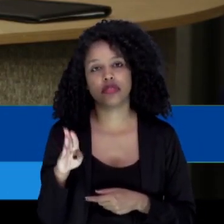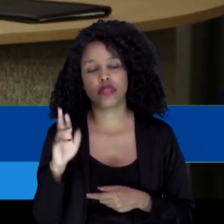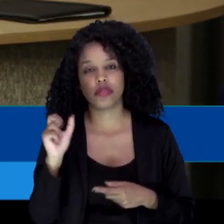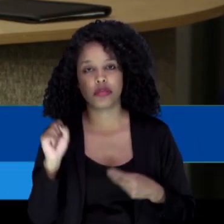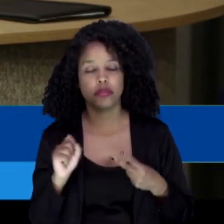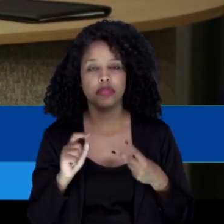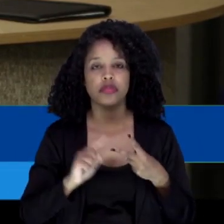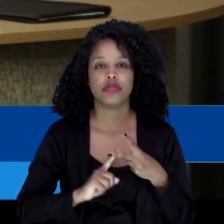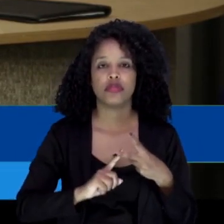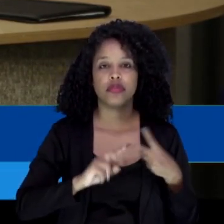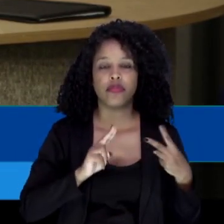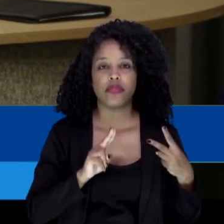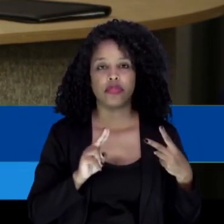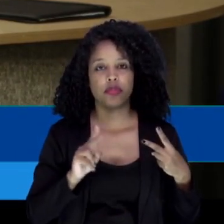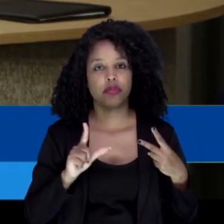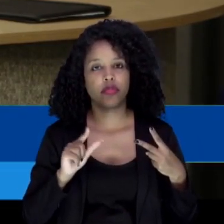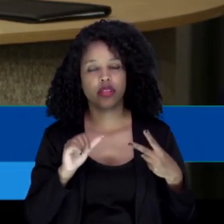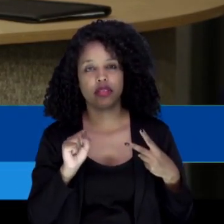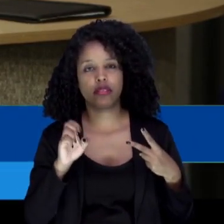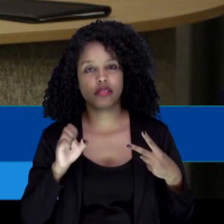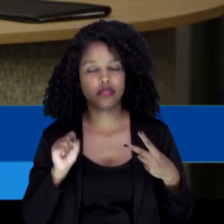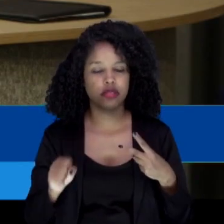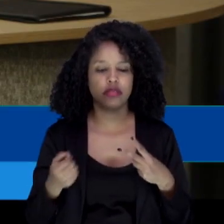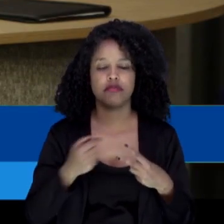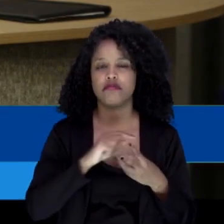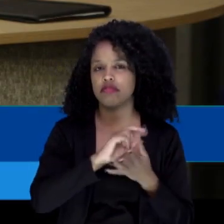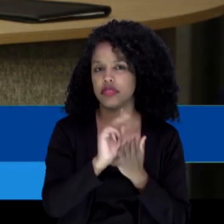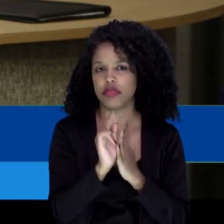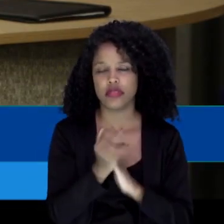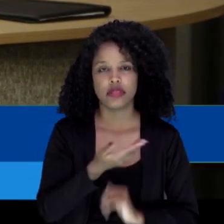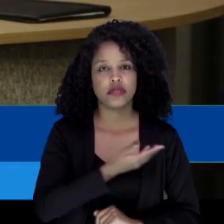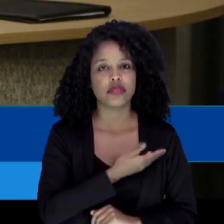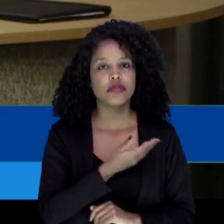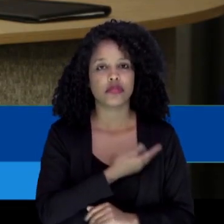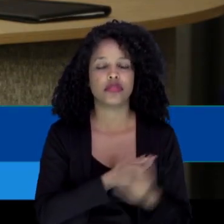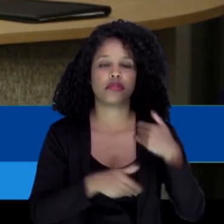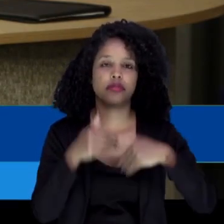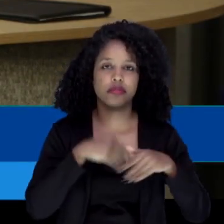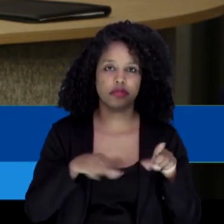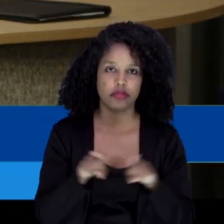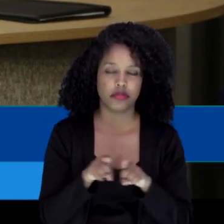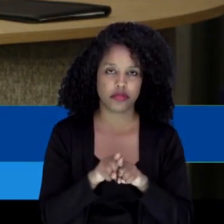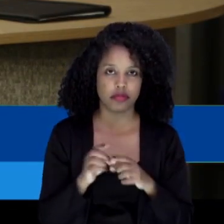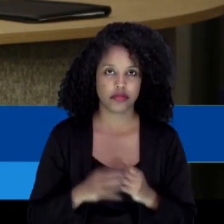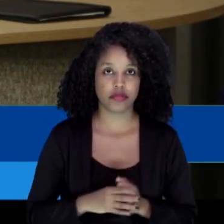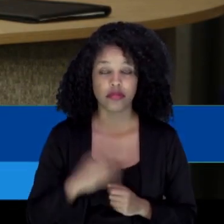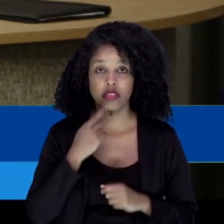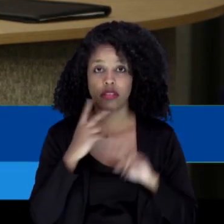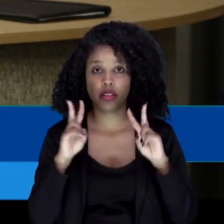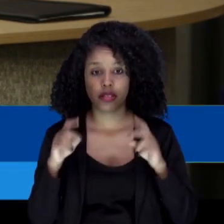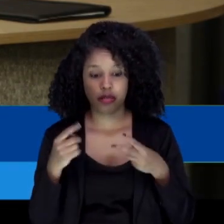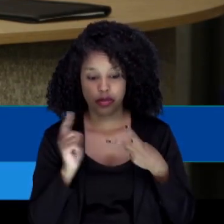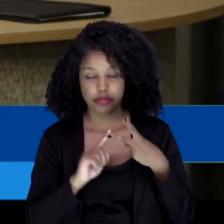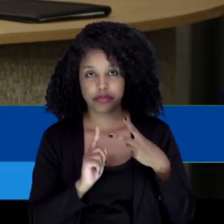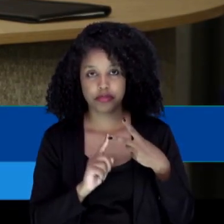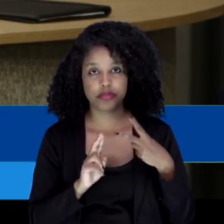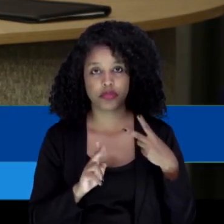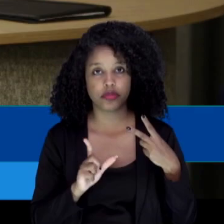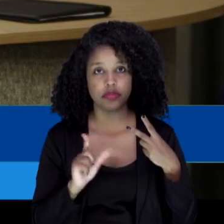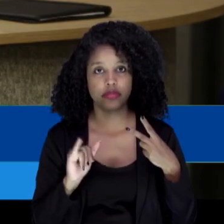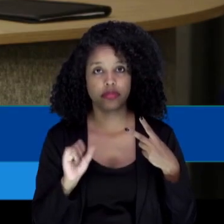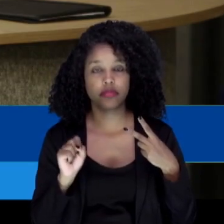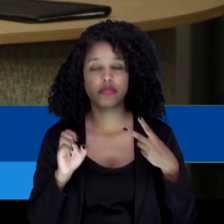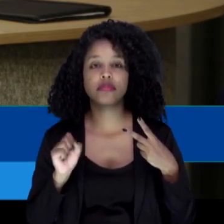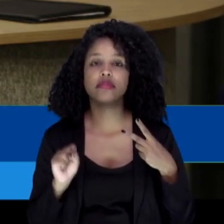Guimarães e tantos outros companheiros e companheiras E falando em Dr ulices eu não podia de deixar de falar